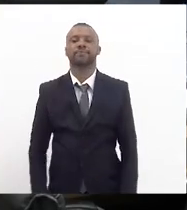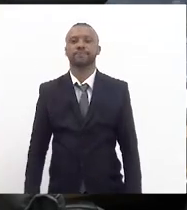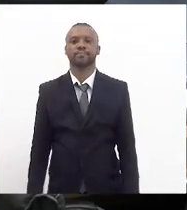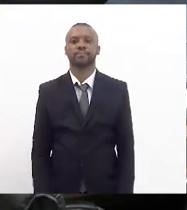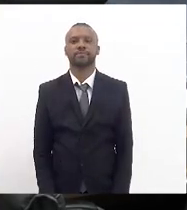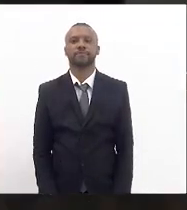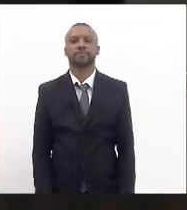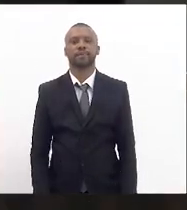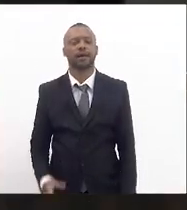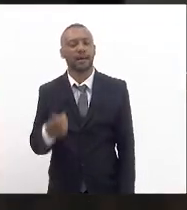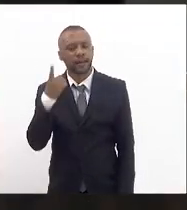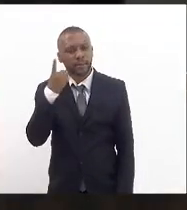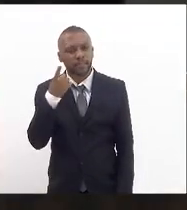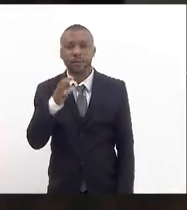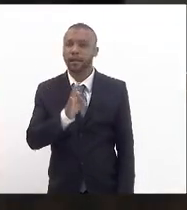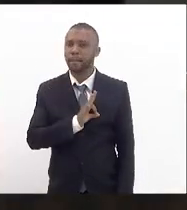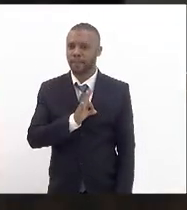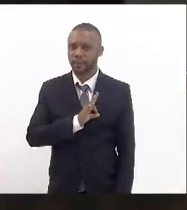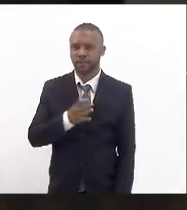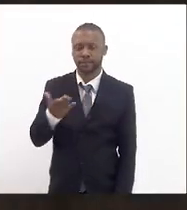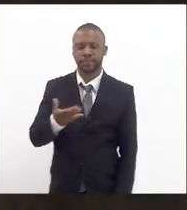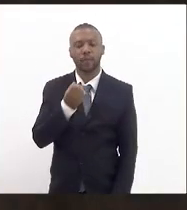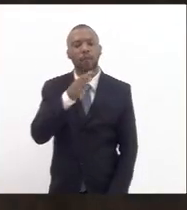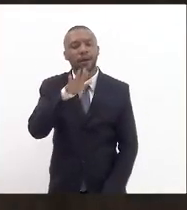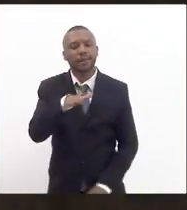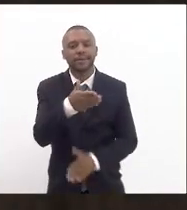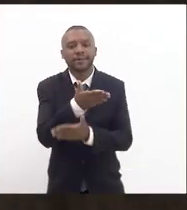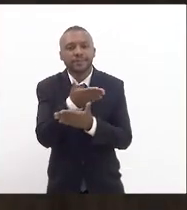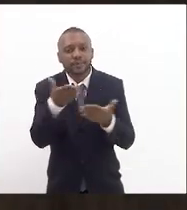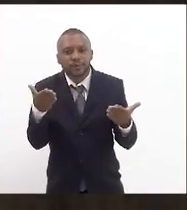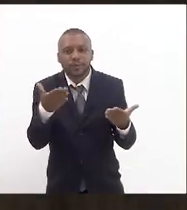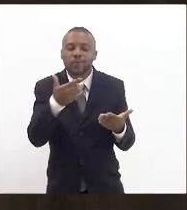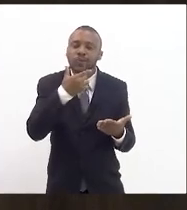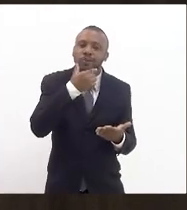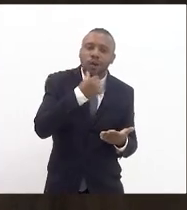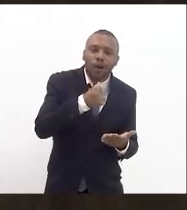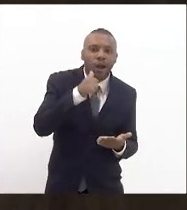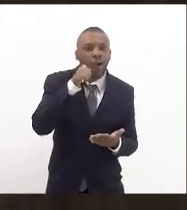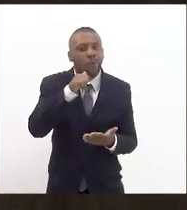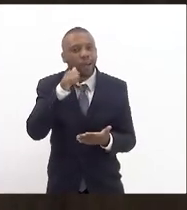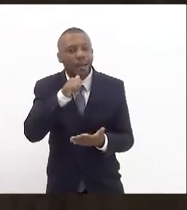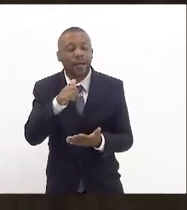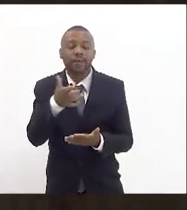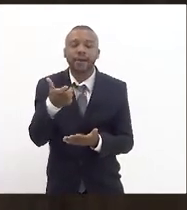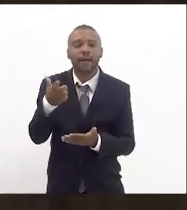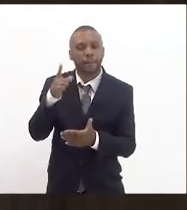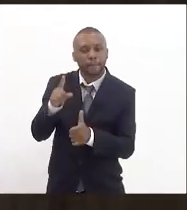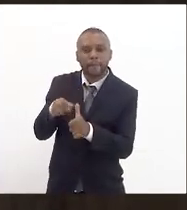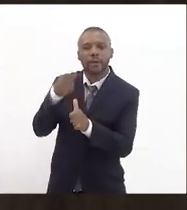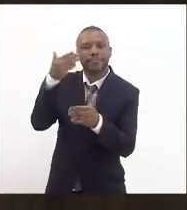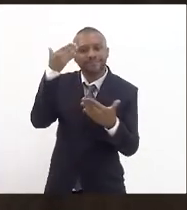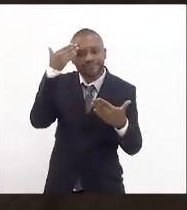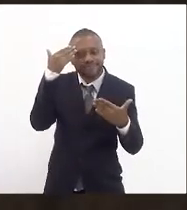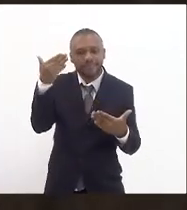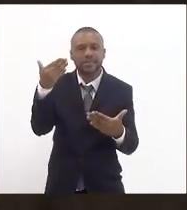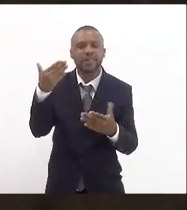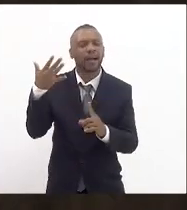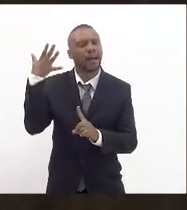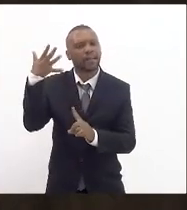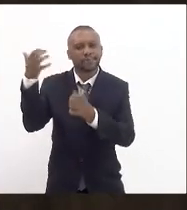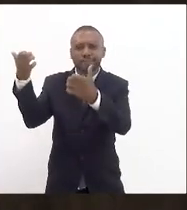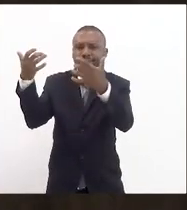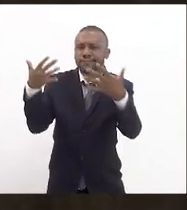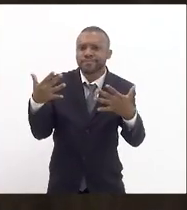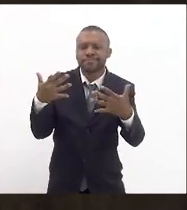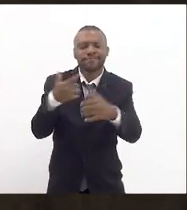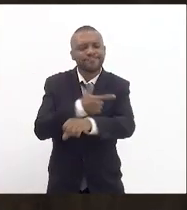Deputada Marta Rocha. Presidente, boa tarde a todas e todos. Eu quero inicialmente agradecer as palavras gentis